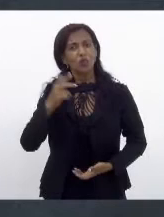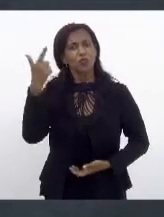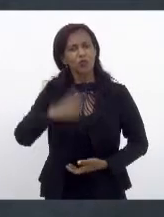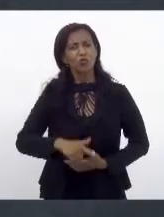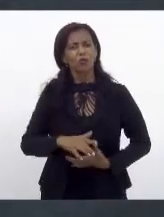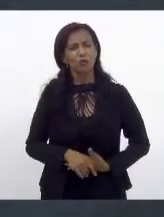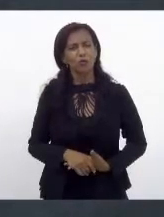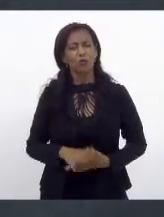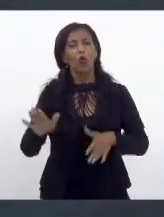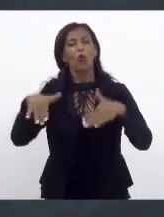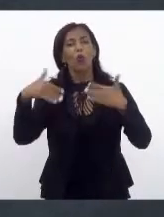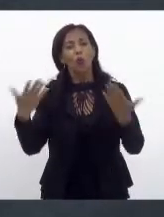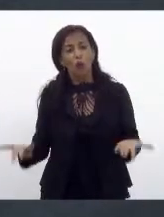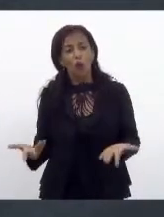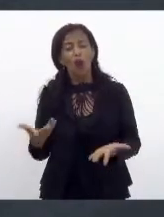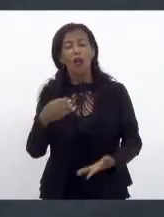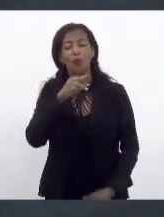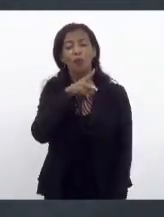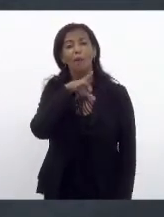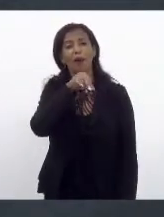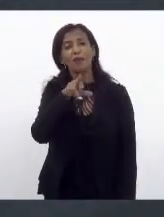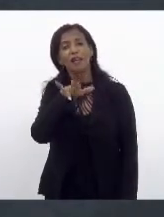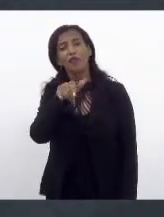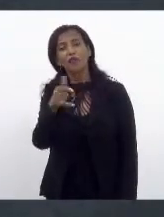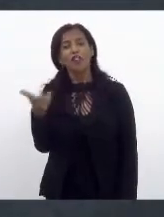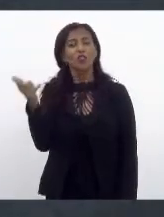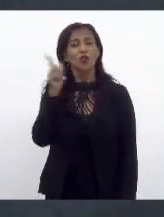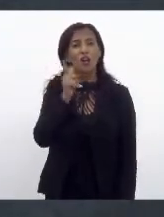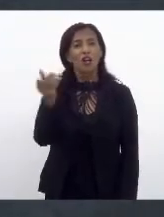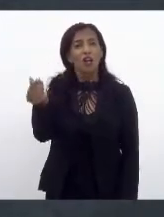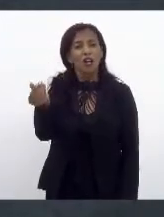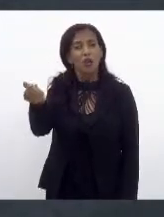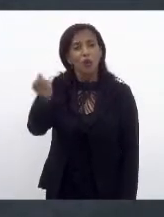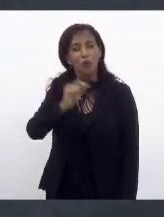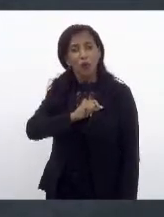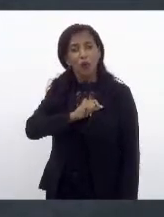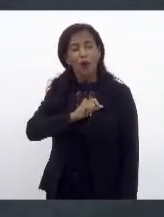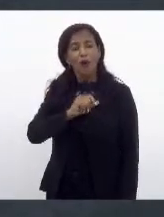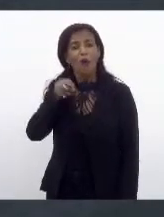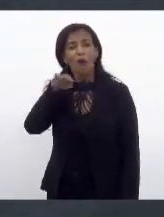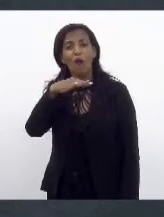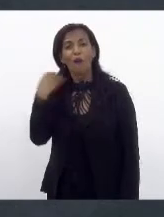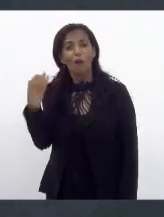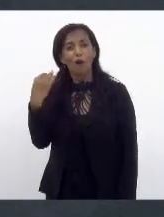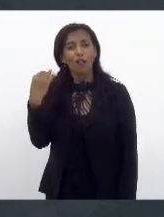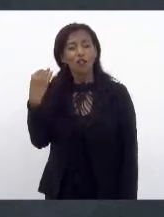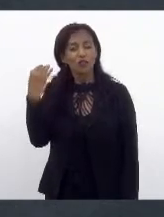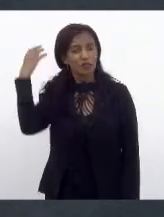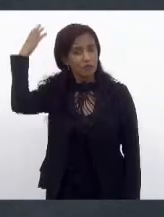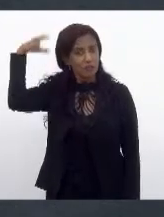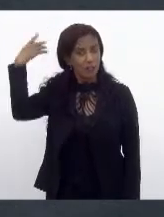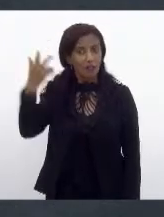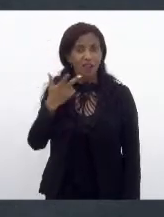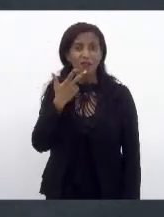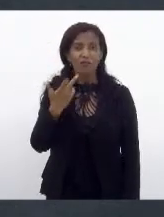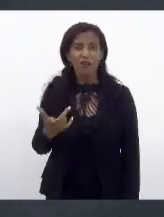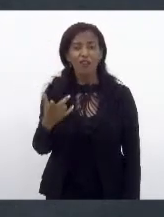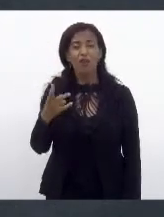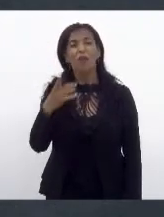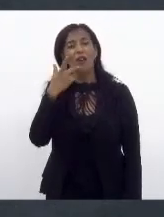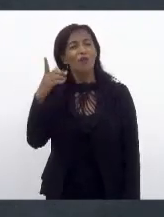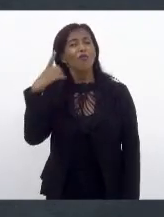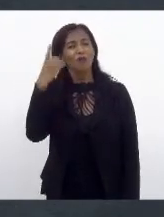vez. Quanto Marcelo Freixo lucrou com a morte da vereadora Marielle Franco? Deputada, e digo o nome, deputada